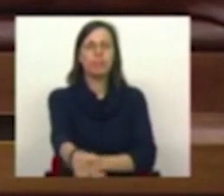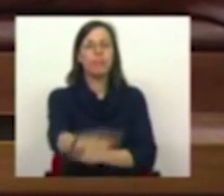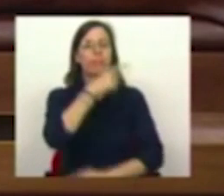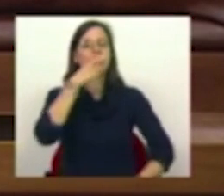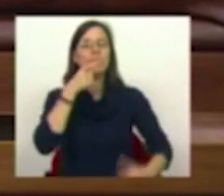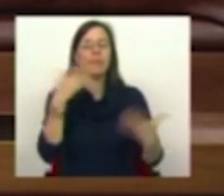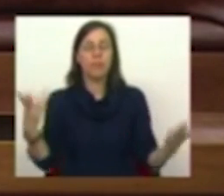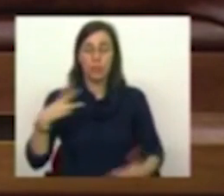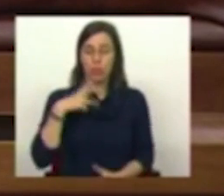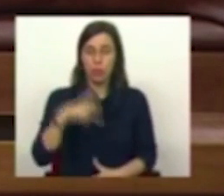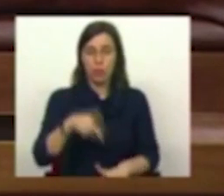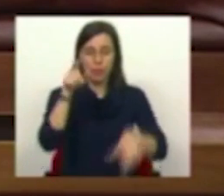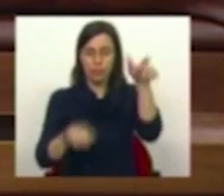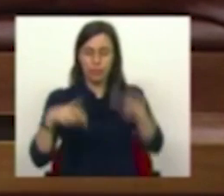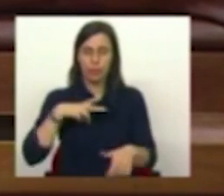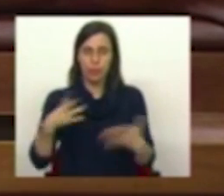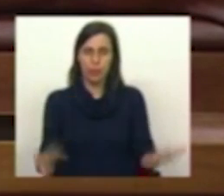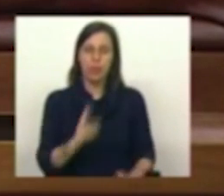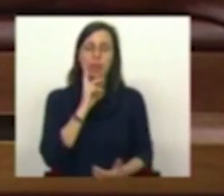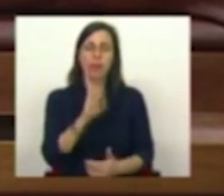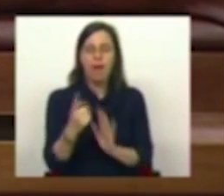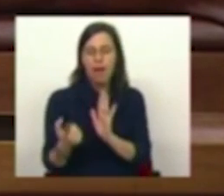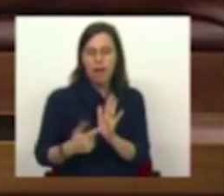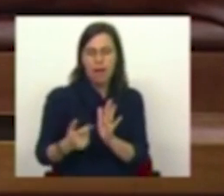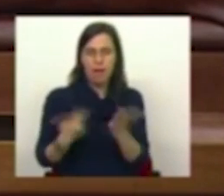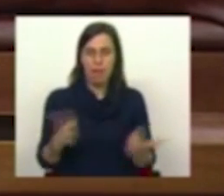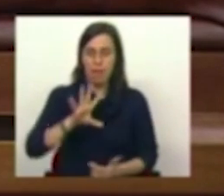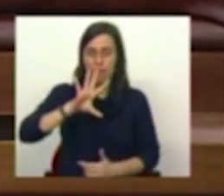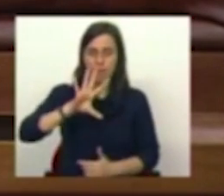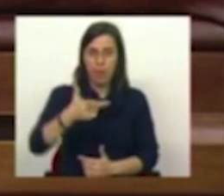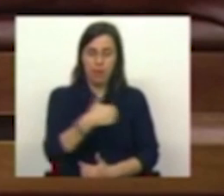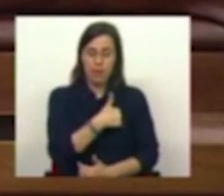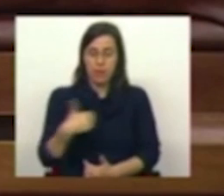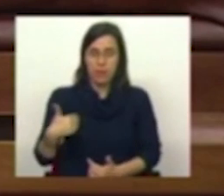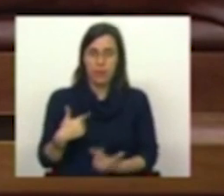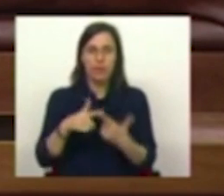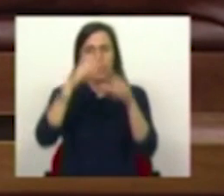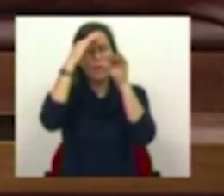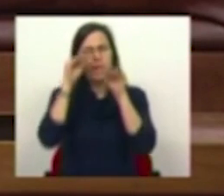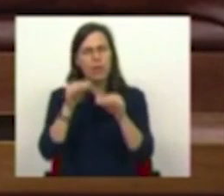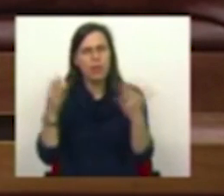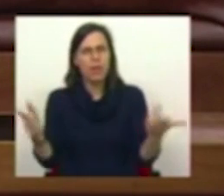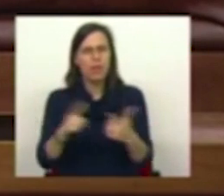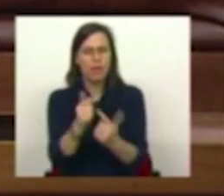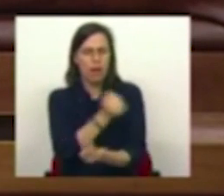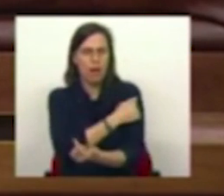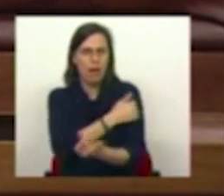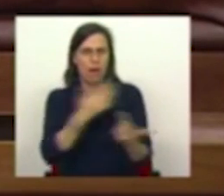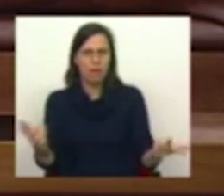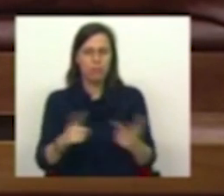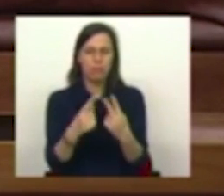Portugal e com os portugueses, respondendo às necessidades do país em saúde, educação,